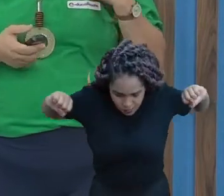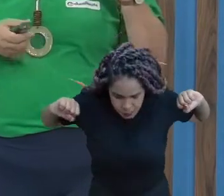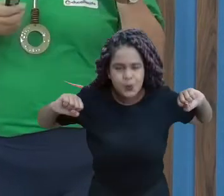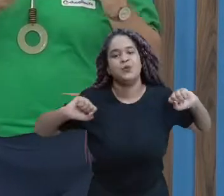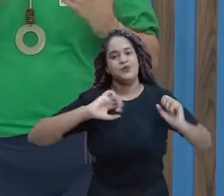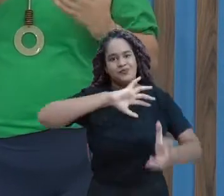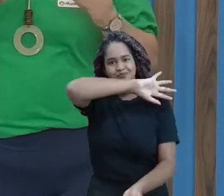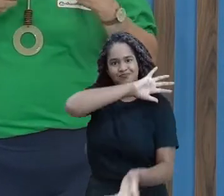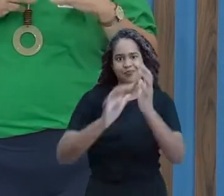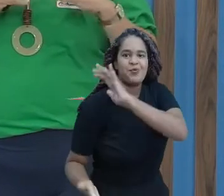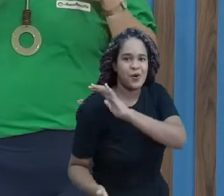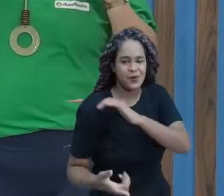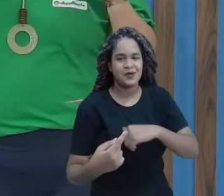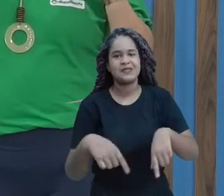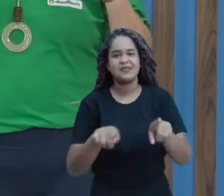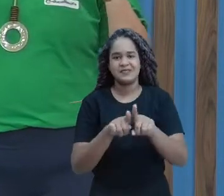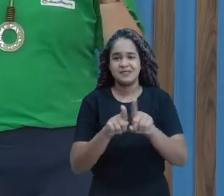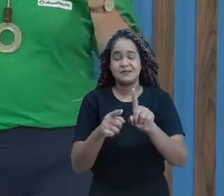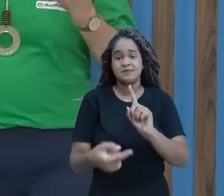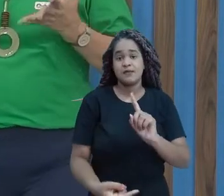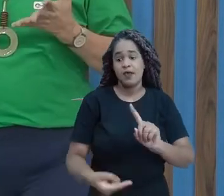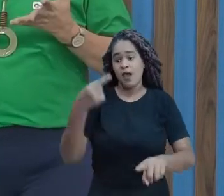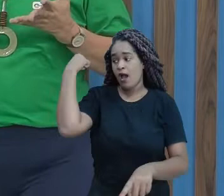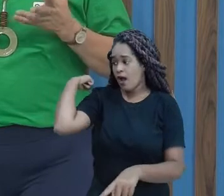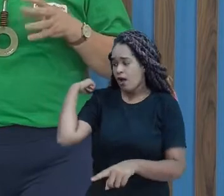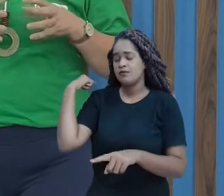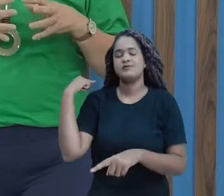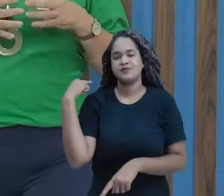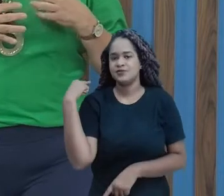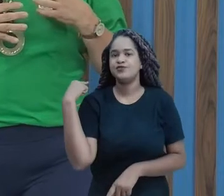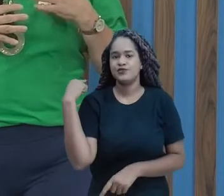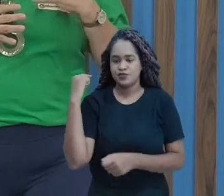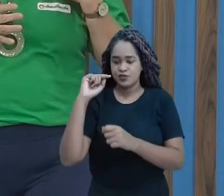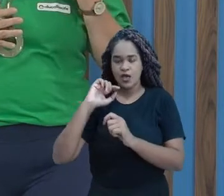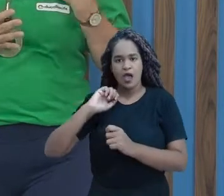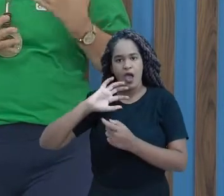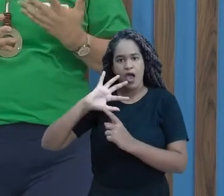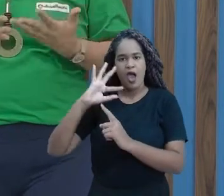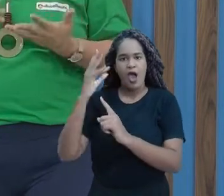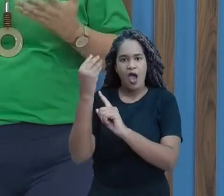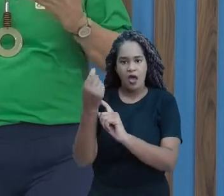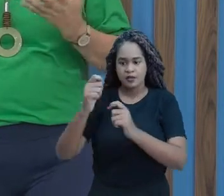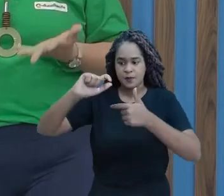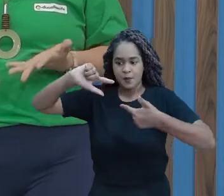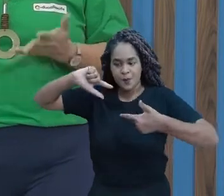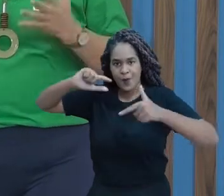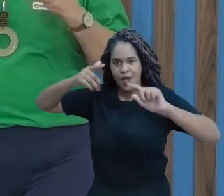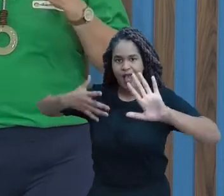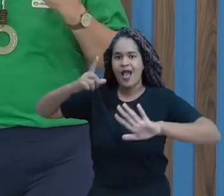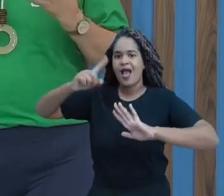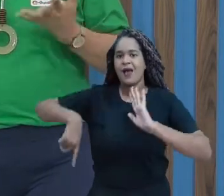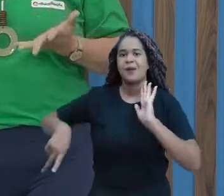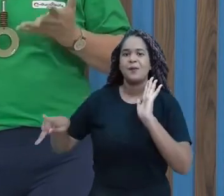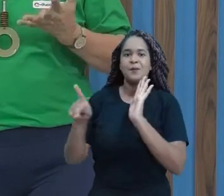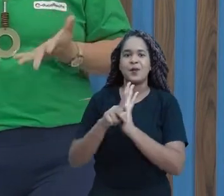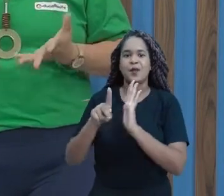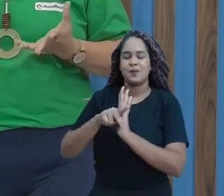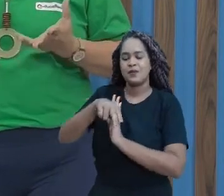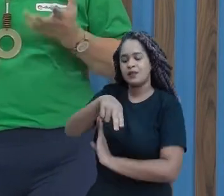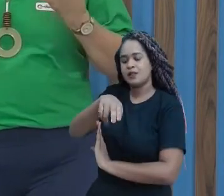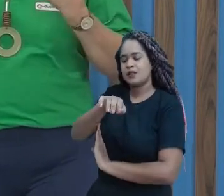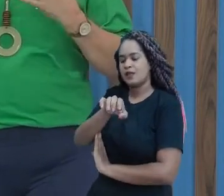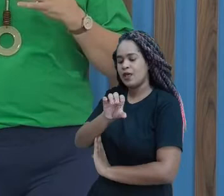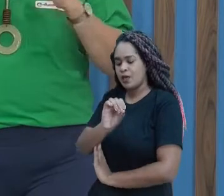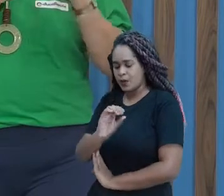arte antes, que era o que estava em vigor antes da arte moderna, era a arte